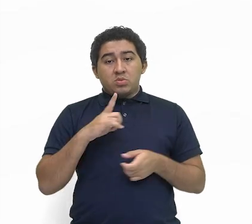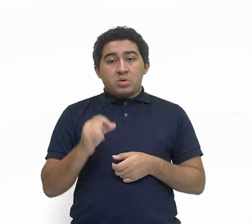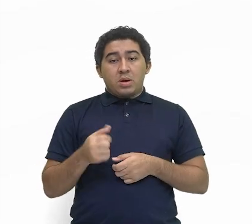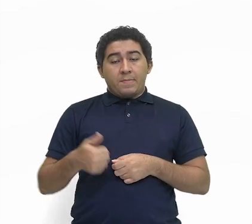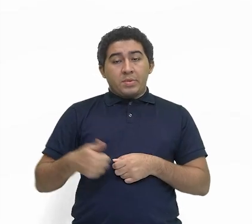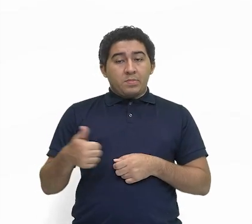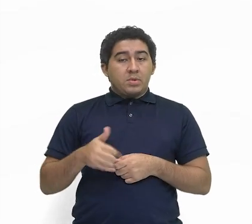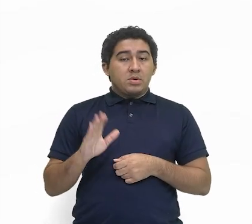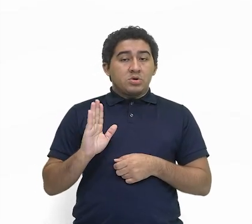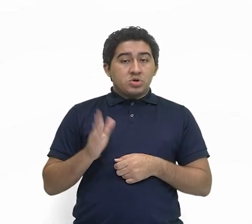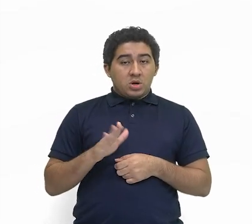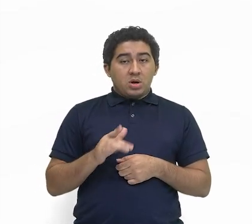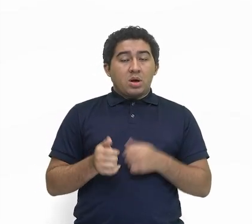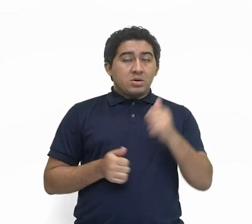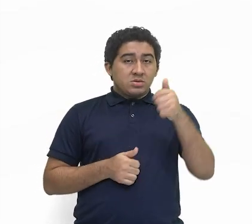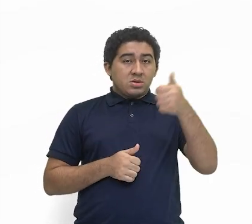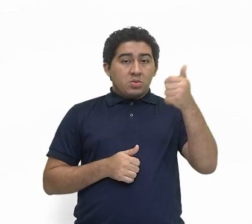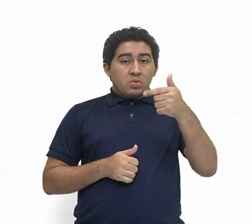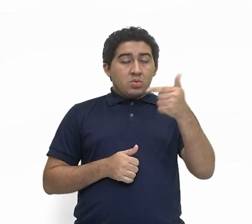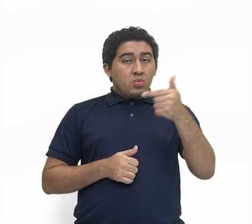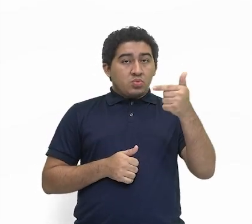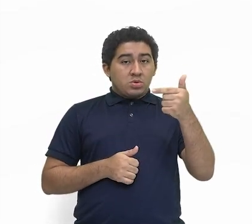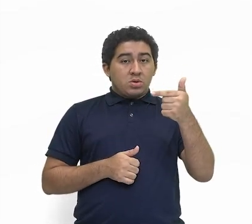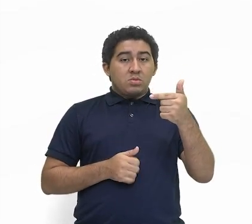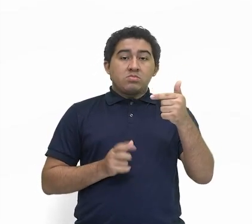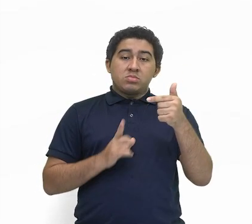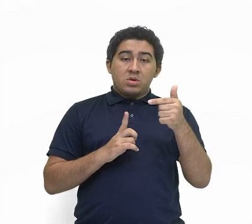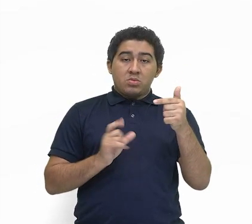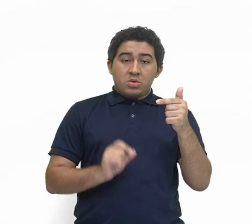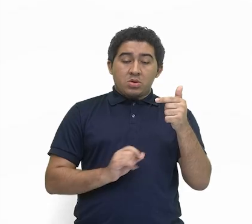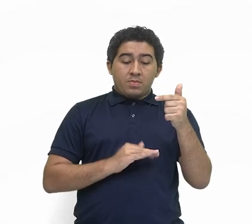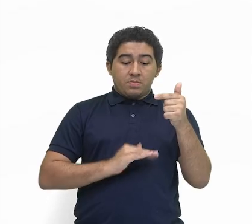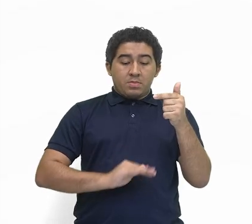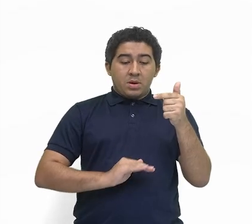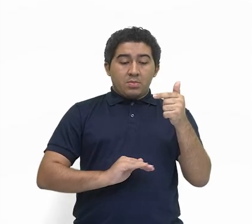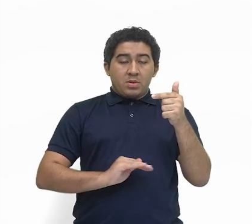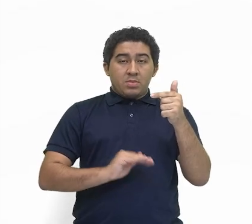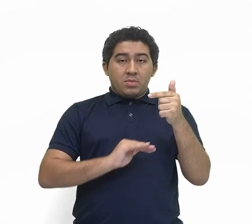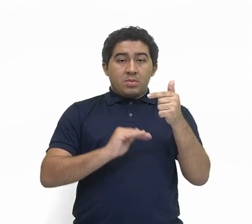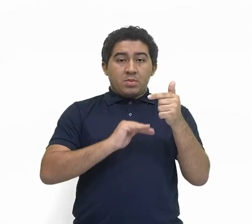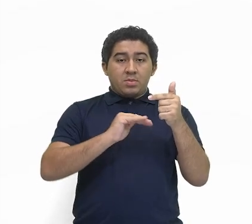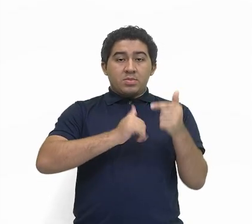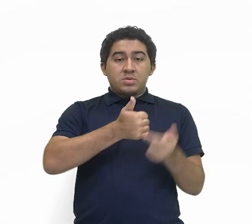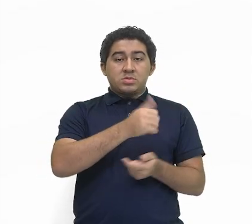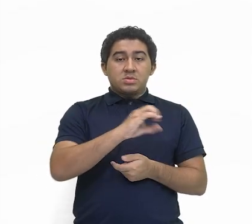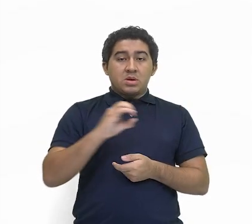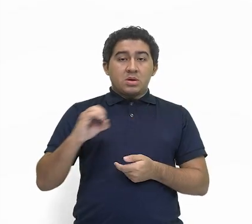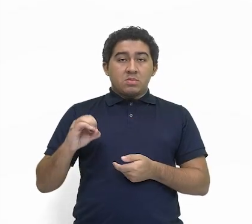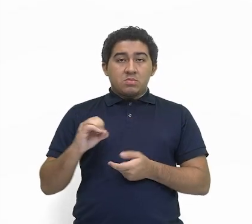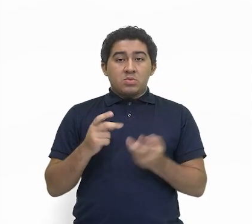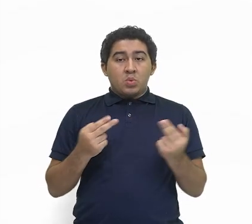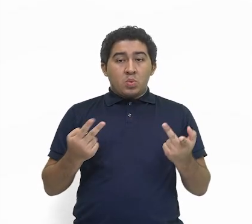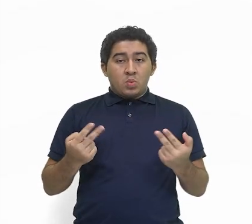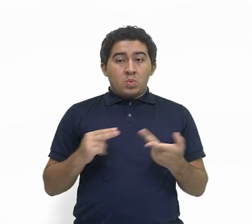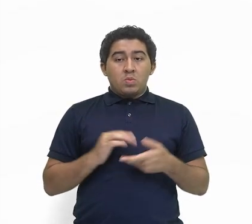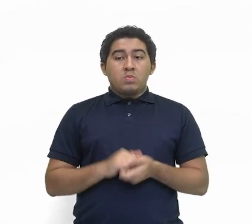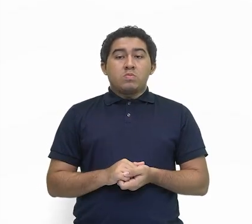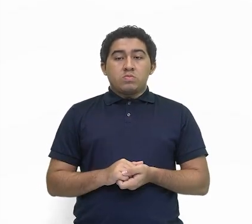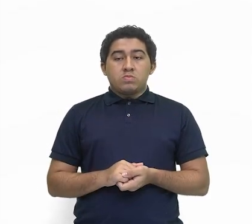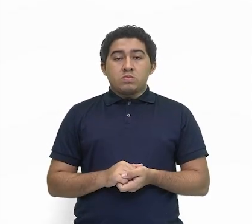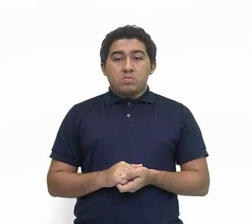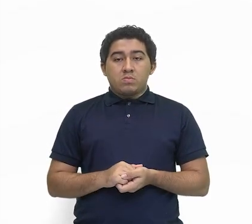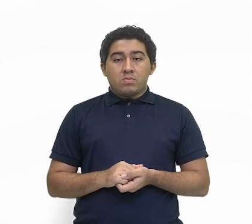primeira marca, tinha a segunda marca, ele dividiu em 100 partes iguais o que ficou no